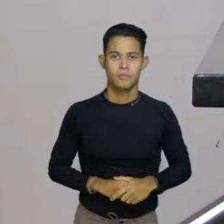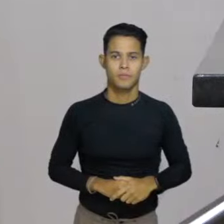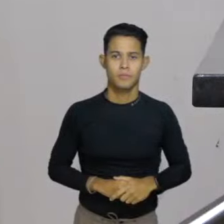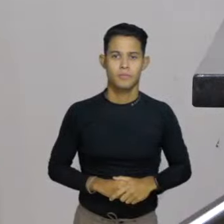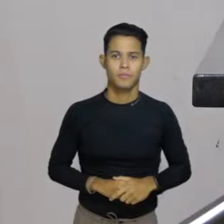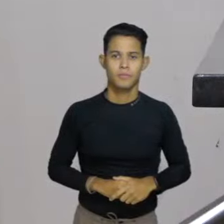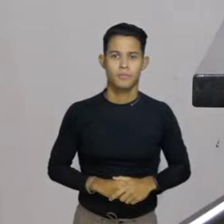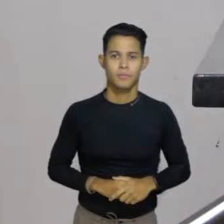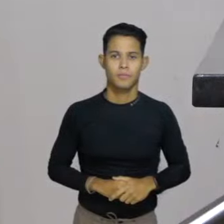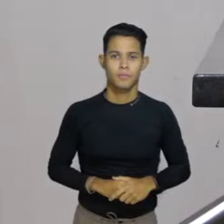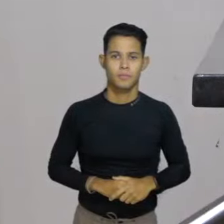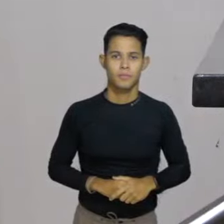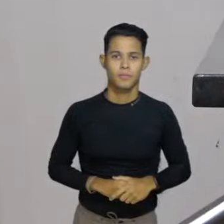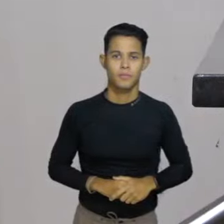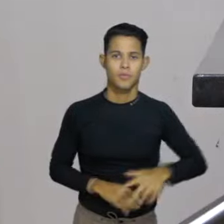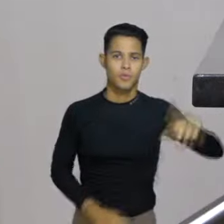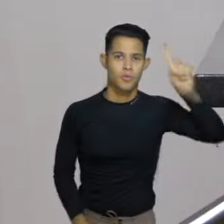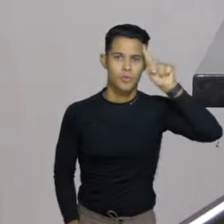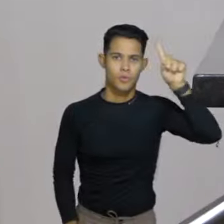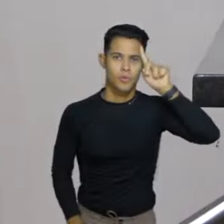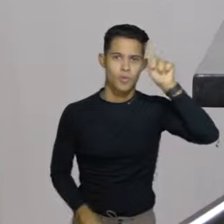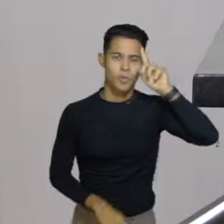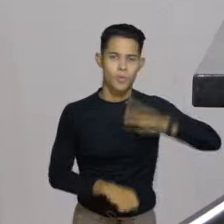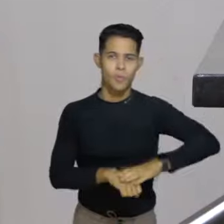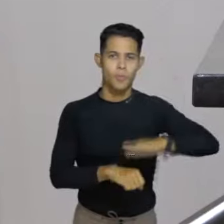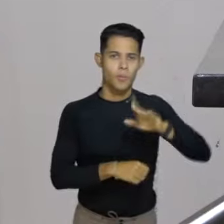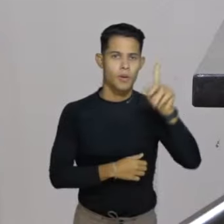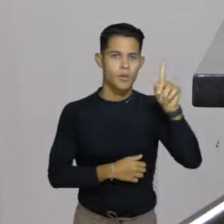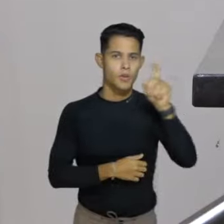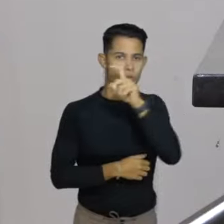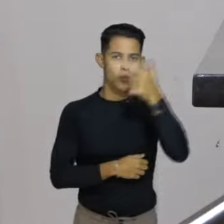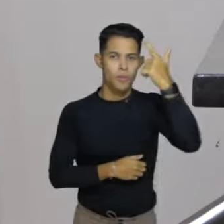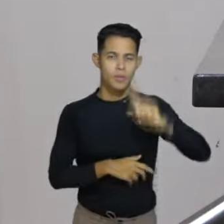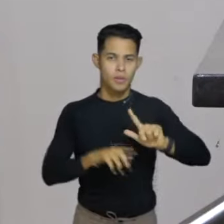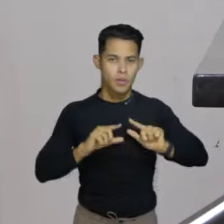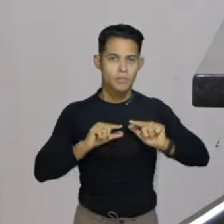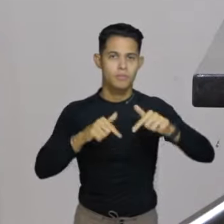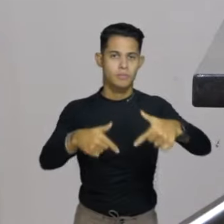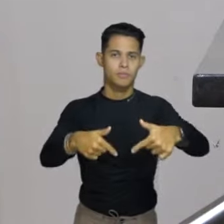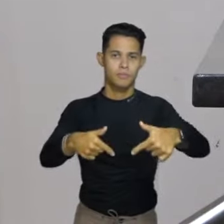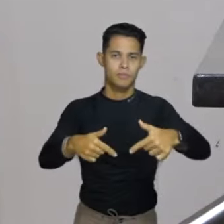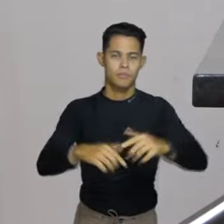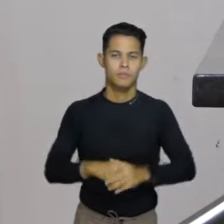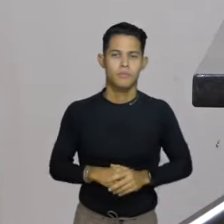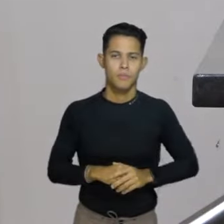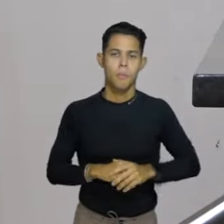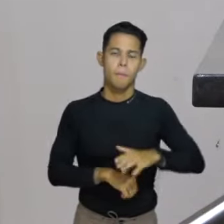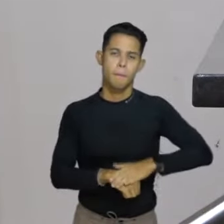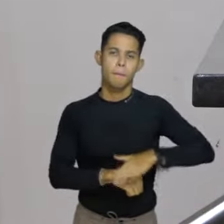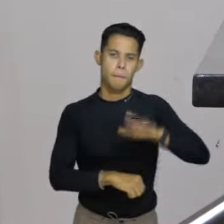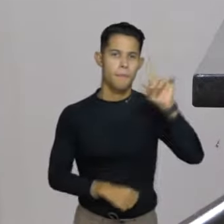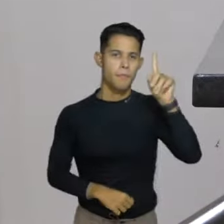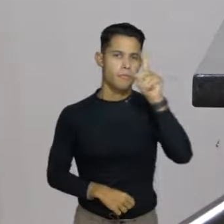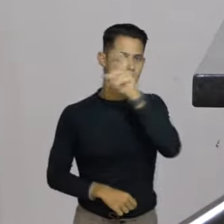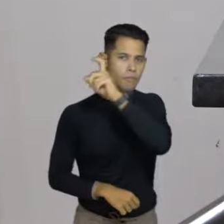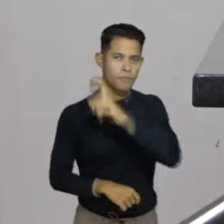esquerdo Cada dia fica mais difícil nós buscar motivação cada fica mais